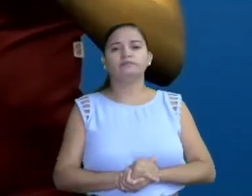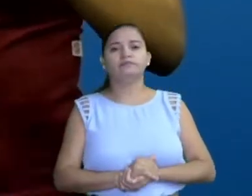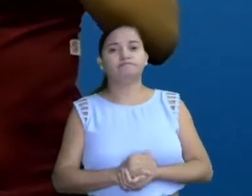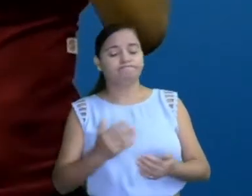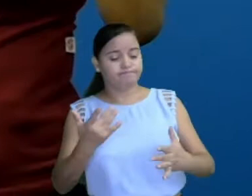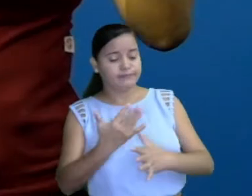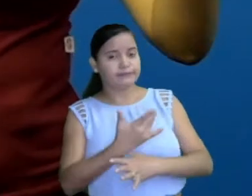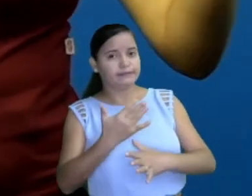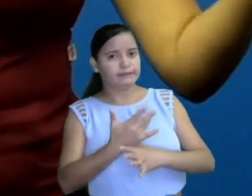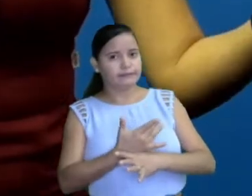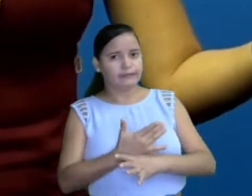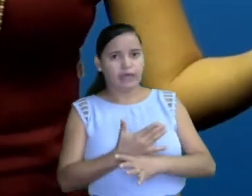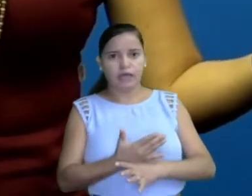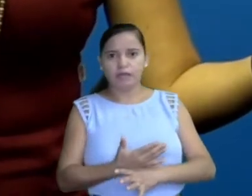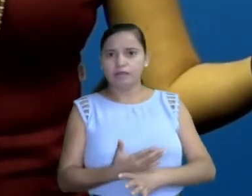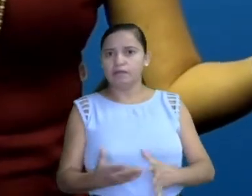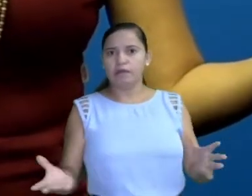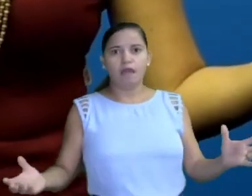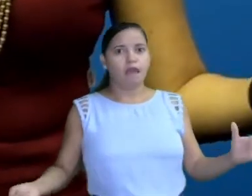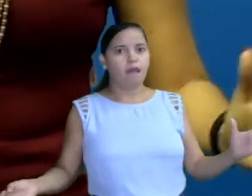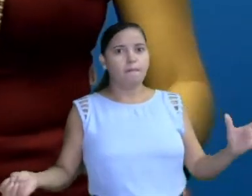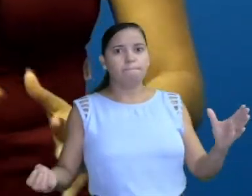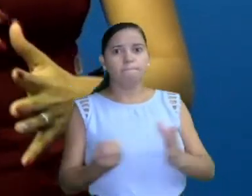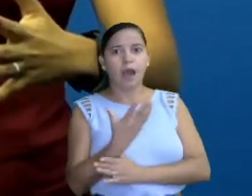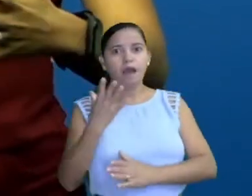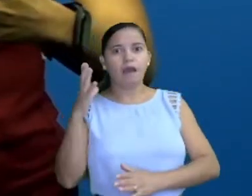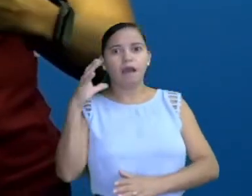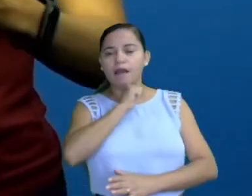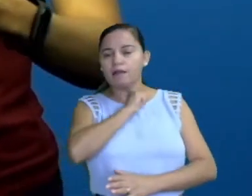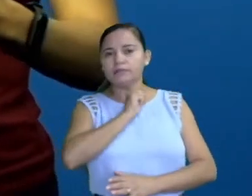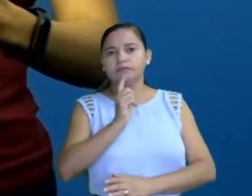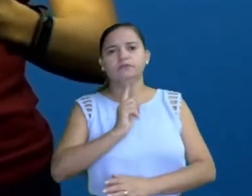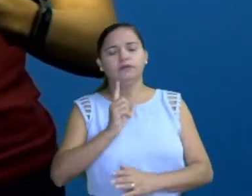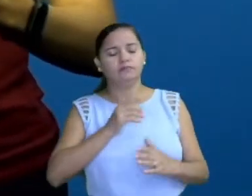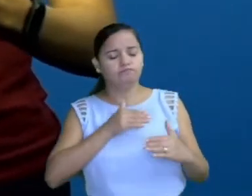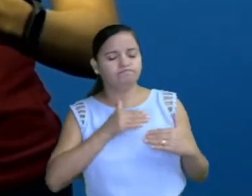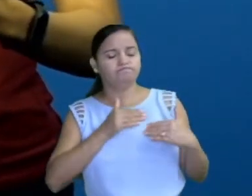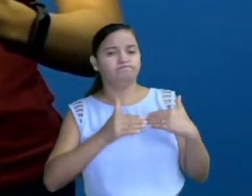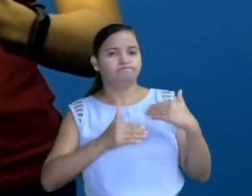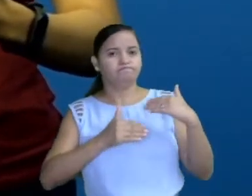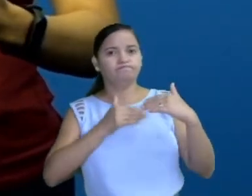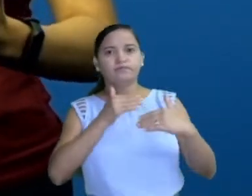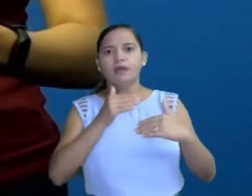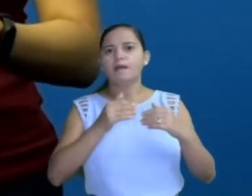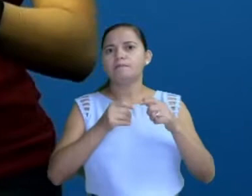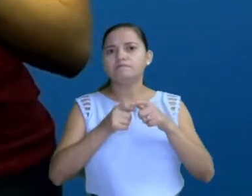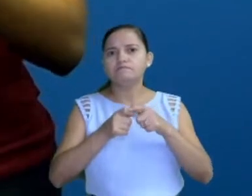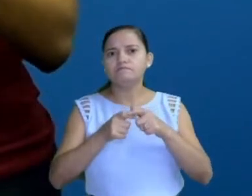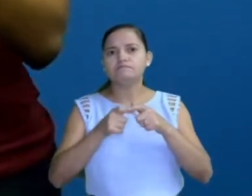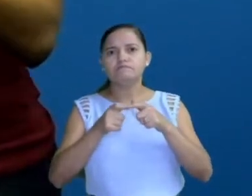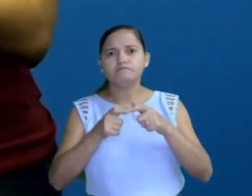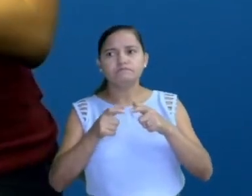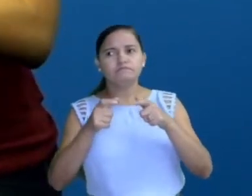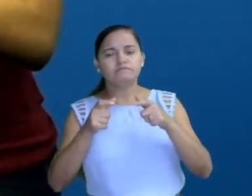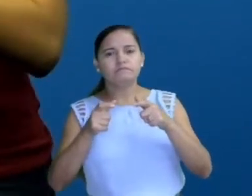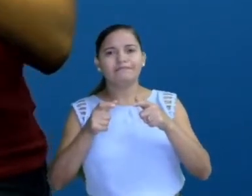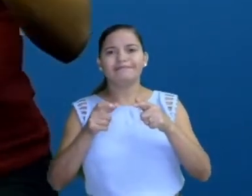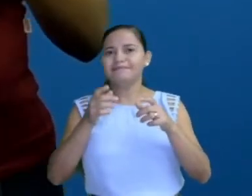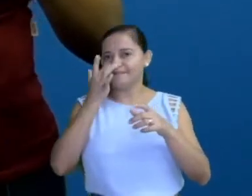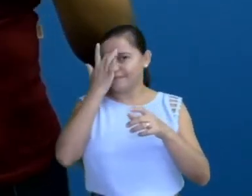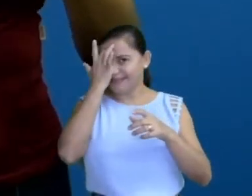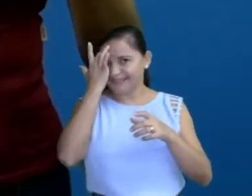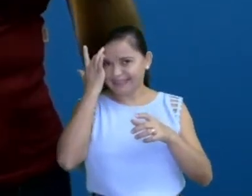não começa assim da noite para o dia, não é verdade? Ela começou a surgir aos poucos, primeiro como